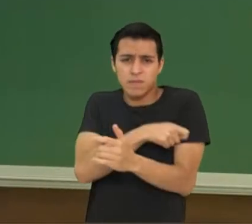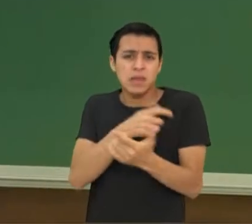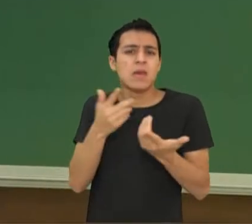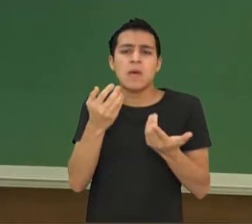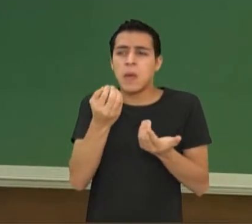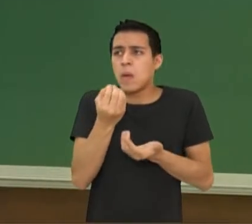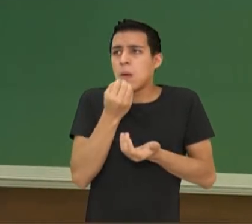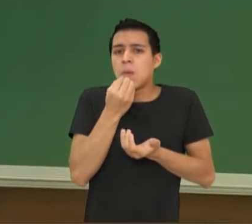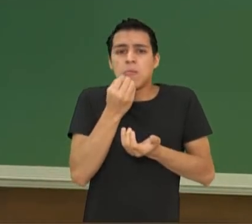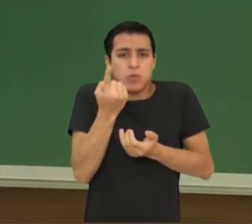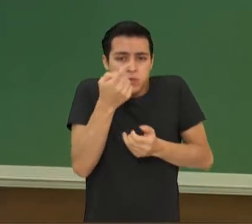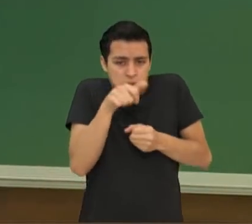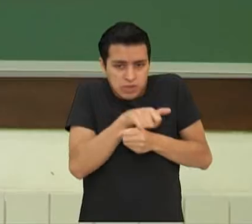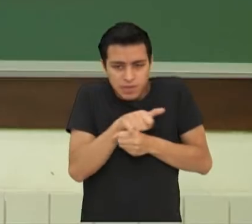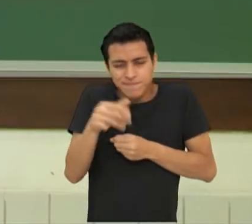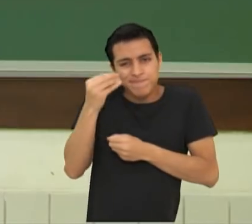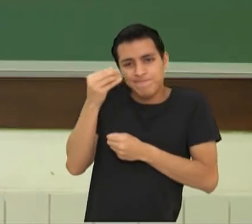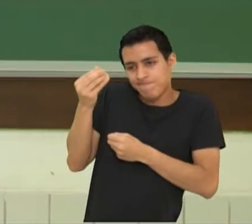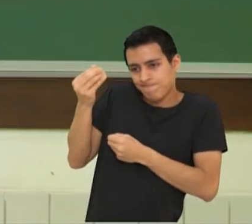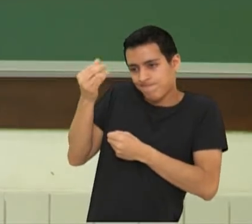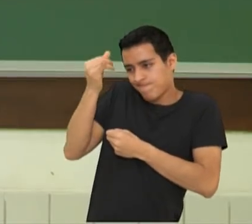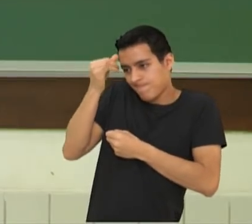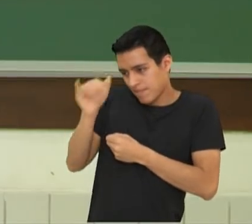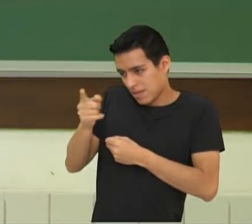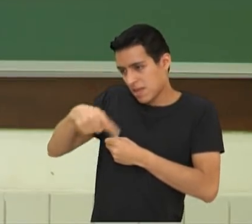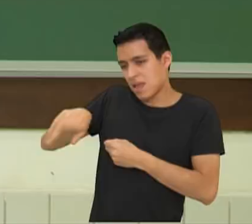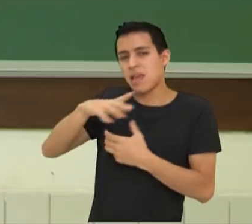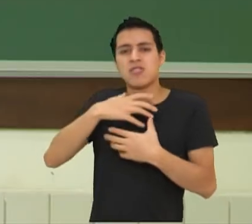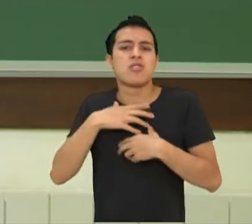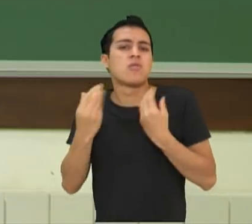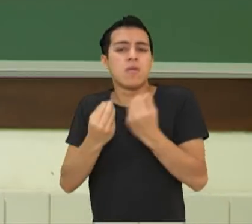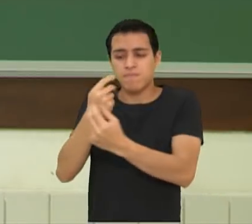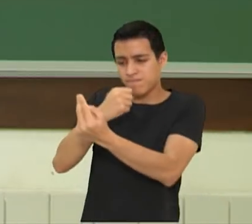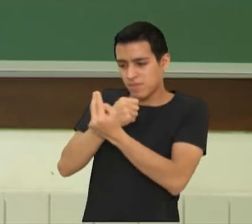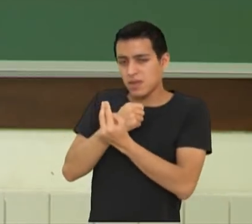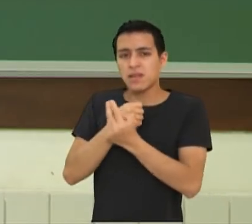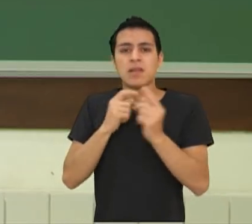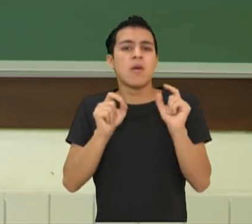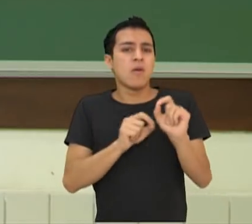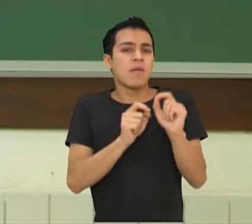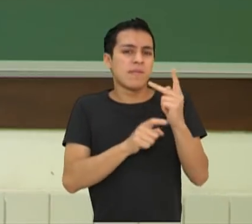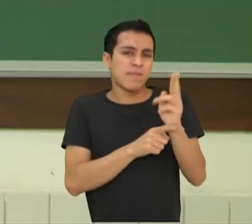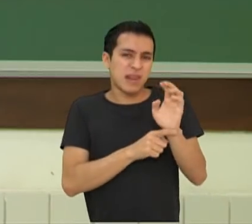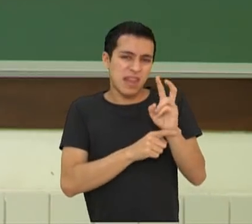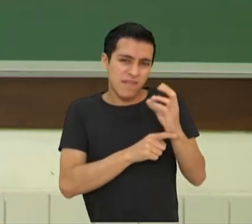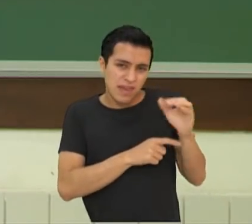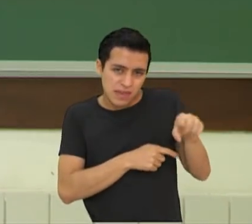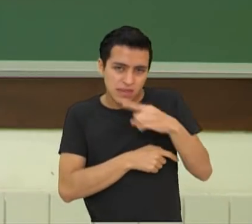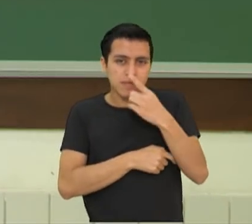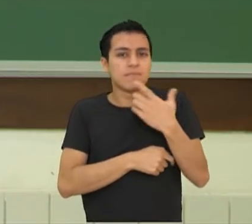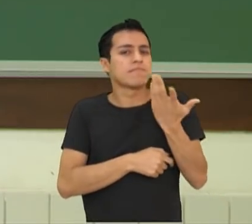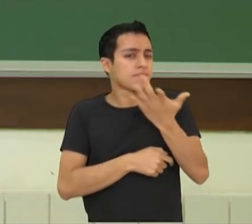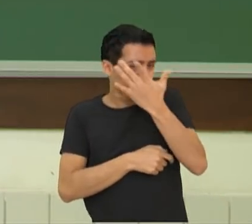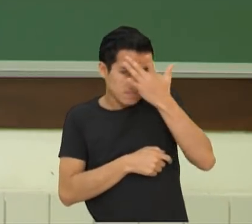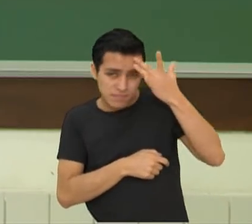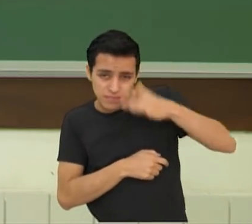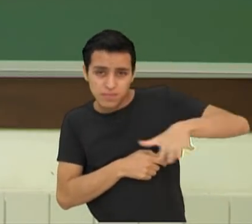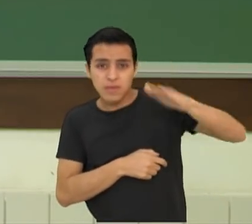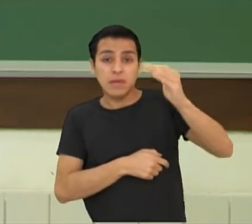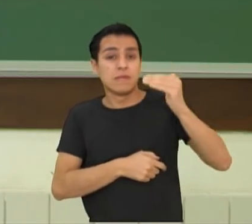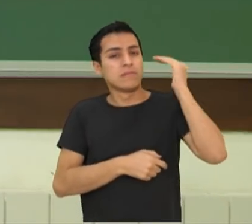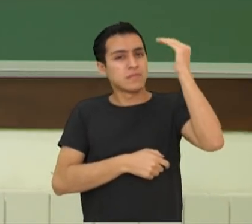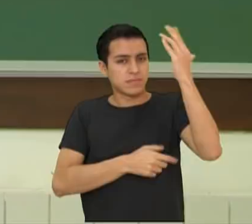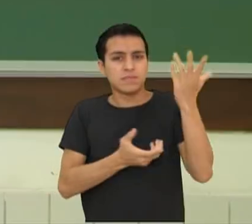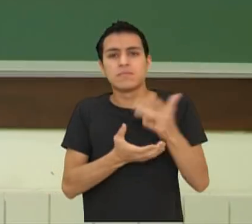meio de você se proteger é a prevenção. No caso das pessoas maiores,